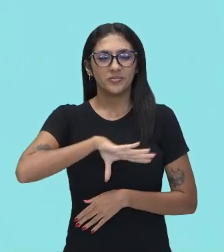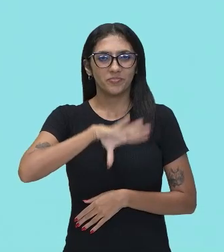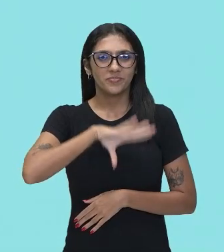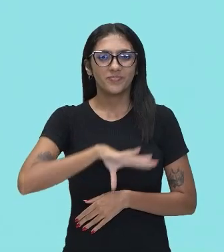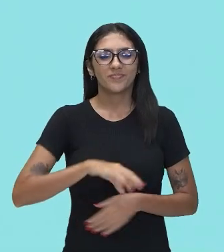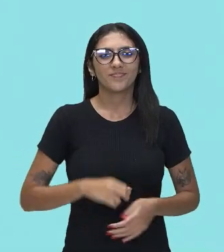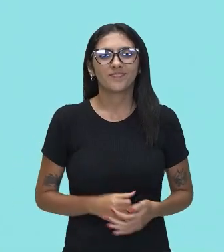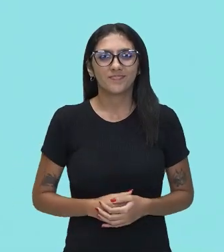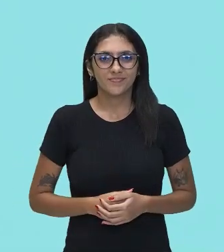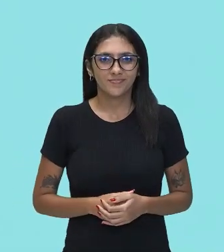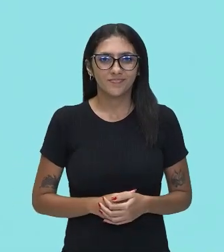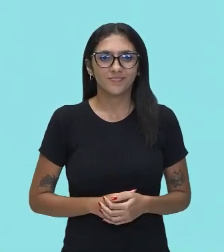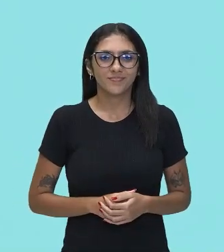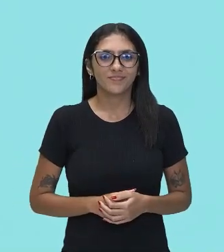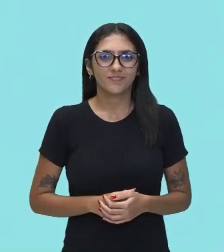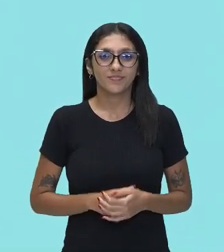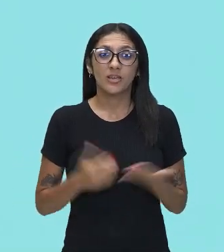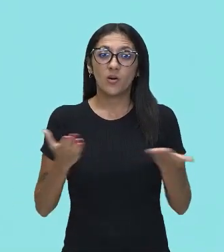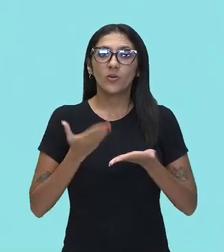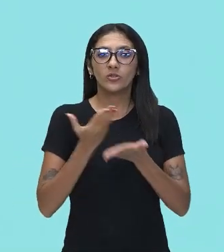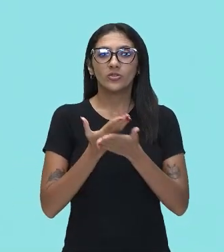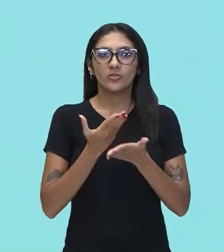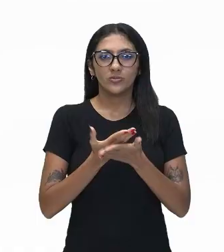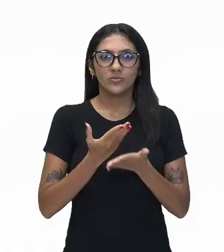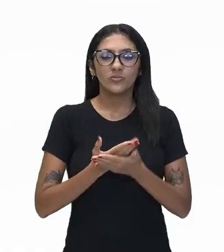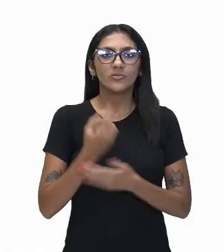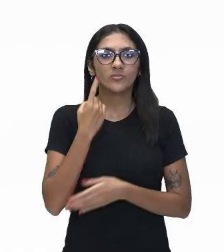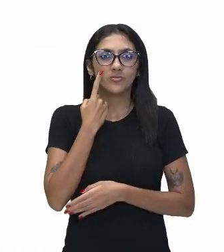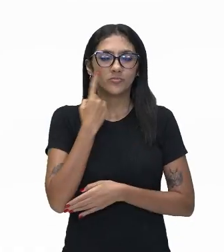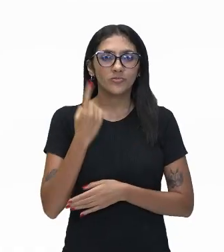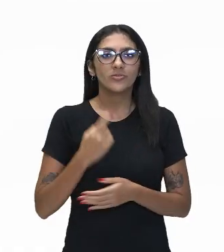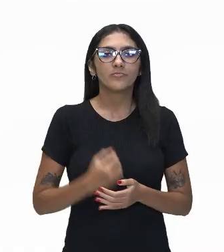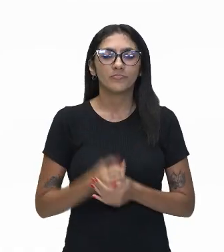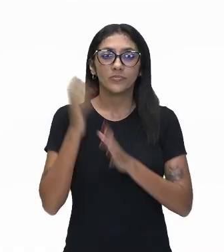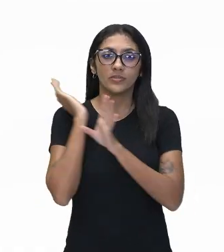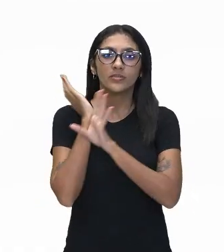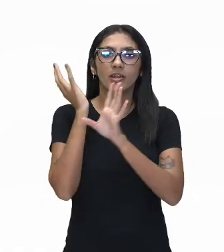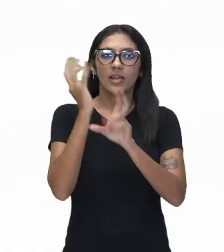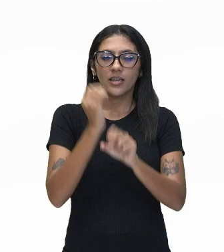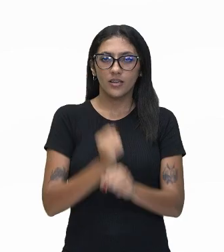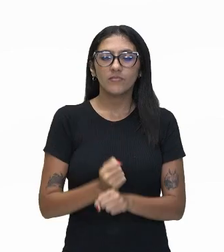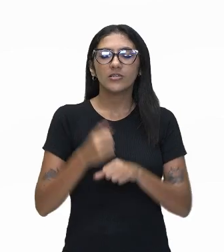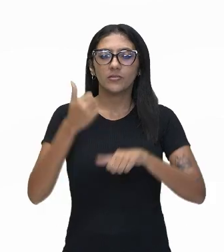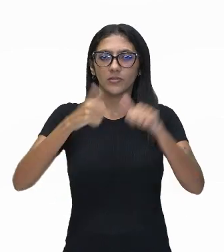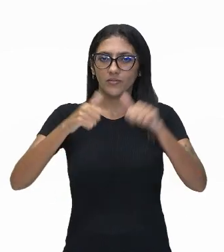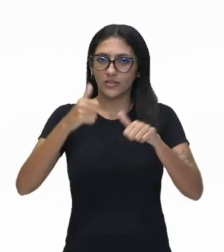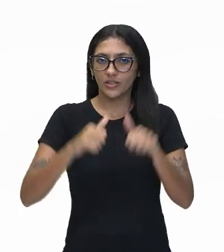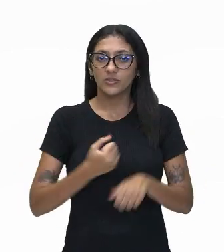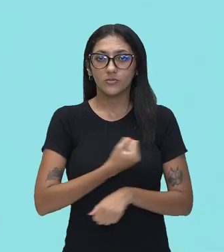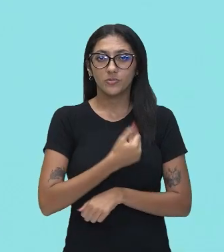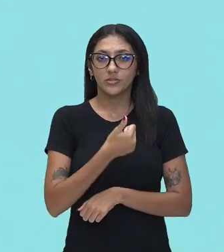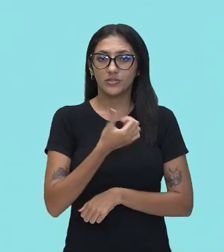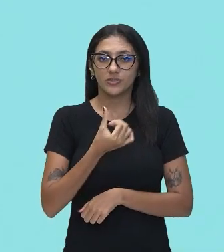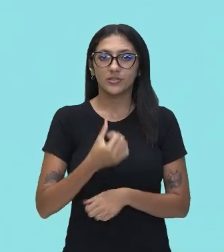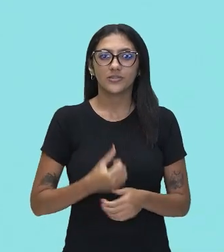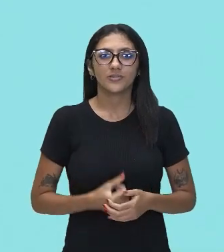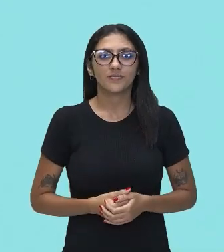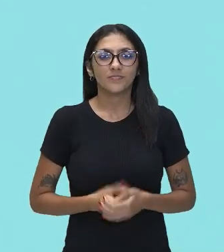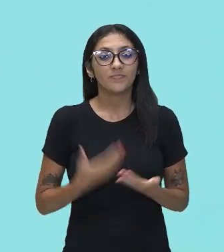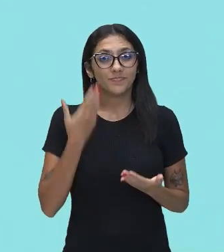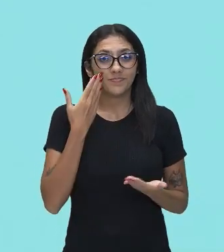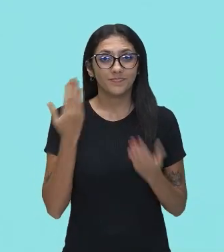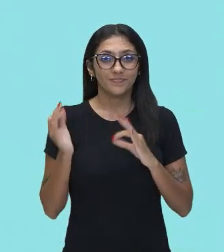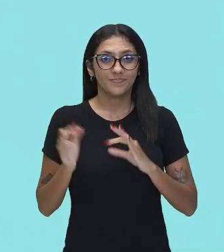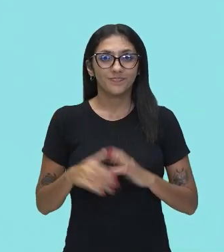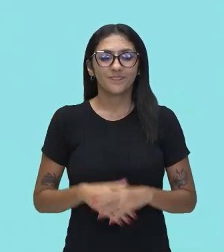Portuguesa. E hoje nós vamos para a nossa aula de revisão e avaliação. Vamos para a